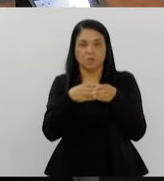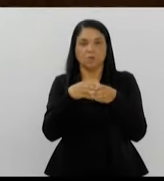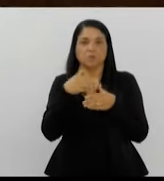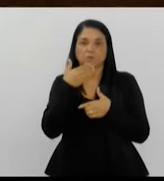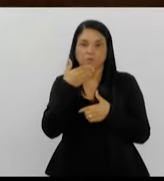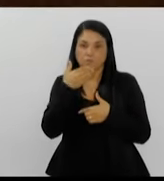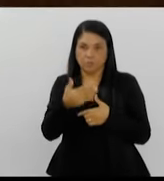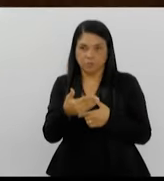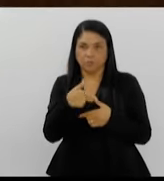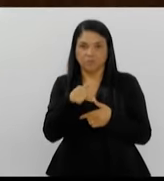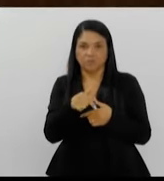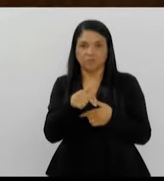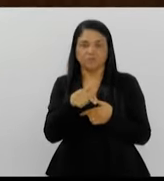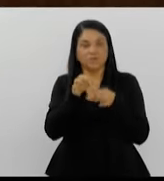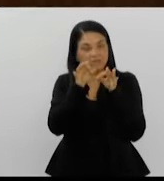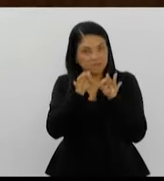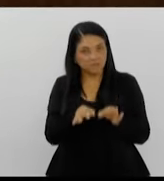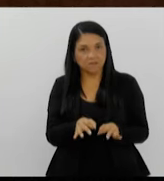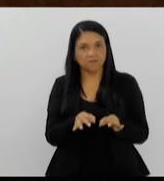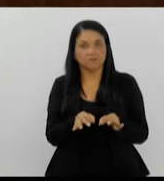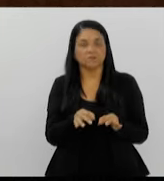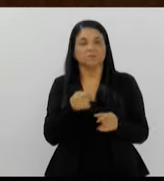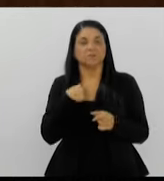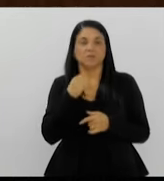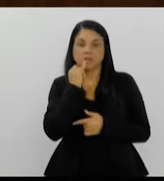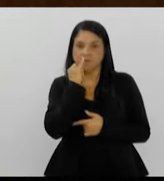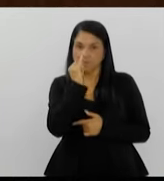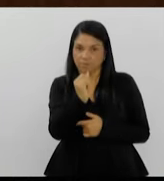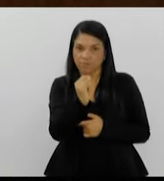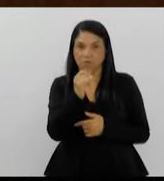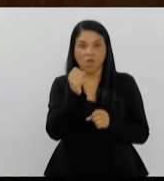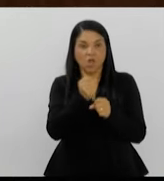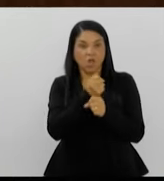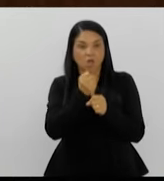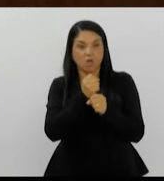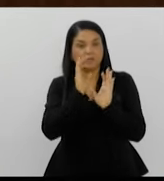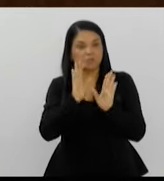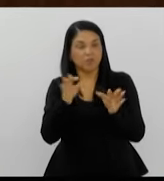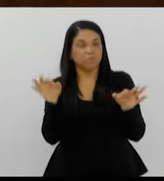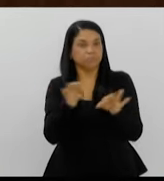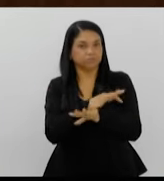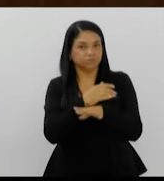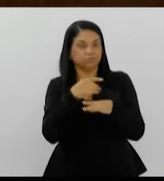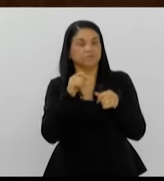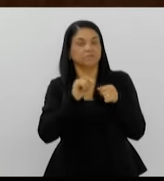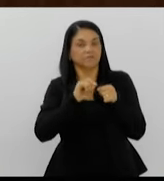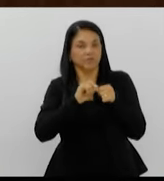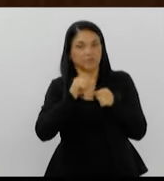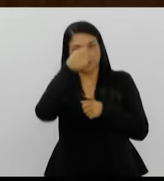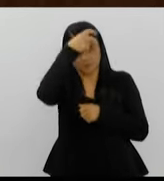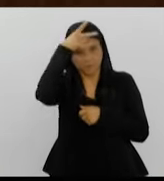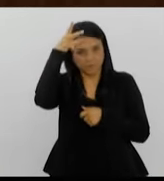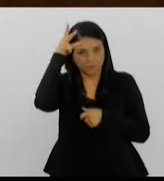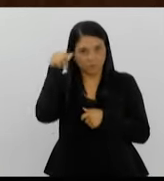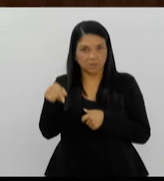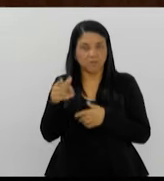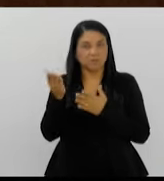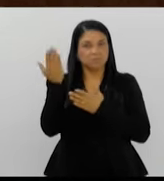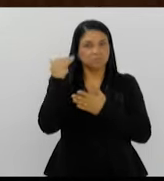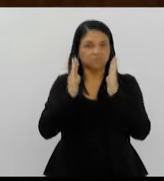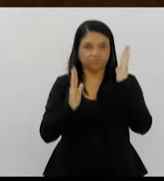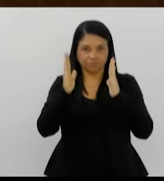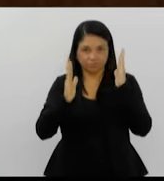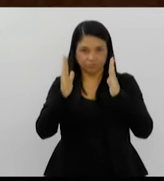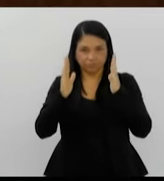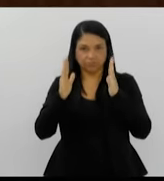pedido foi assertivo e queria dizer que essa obra já está sendo feita fe inclusive pela prefeitura na época em que a gente